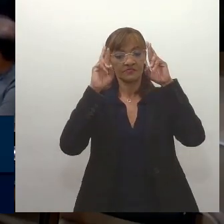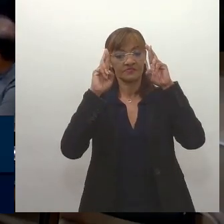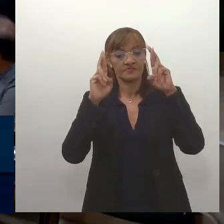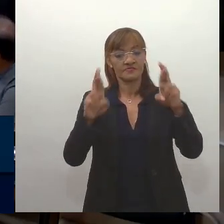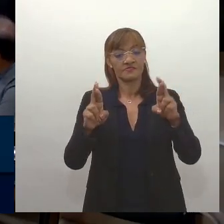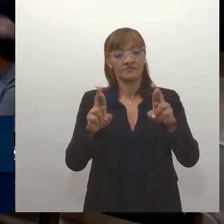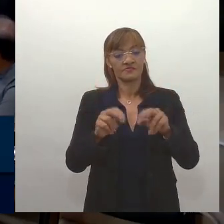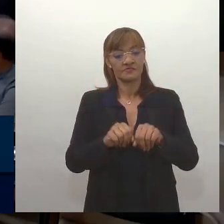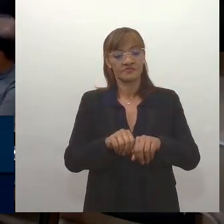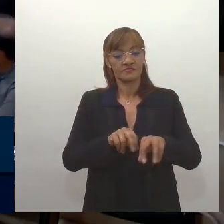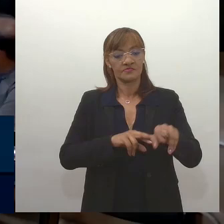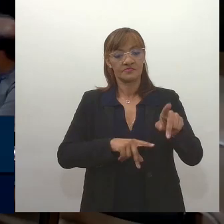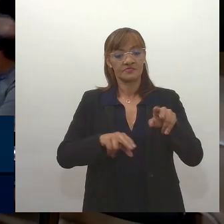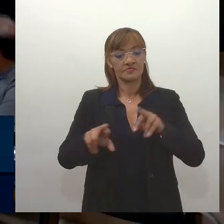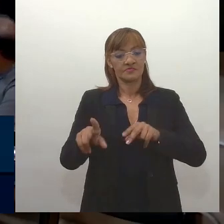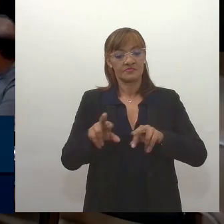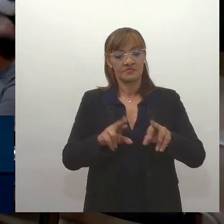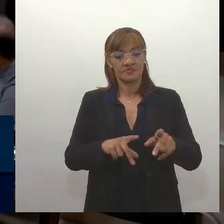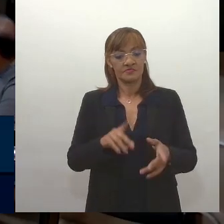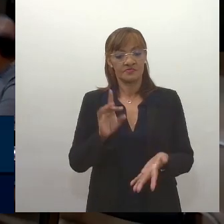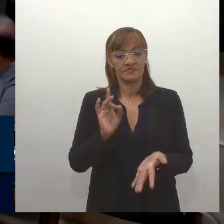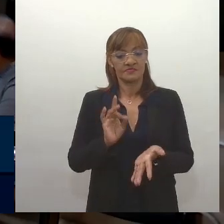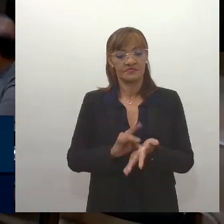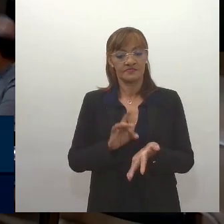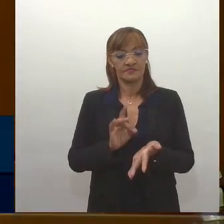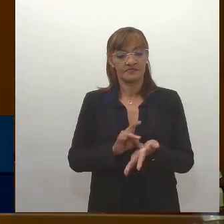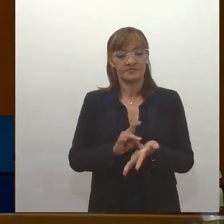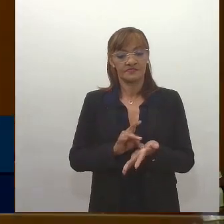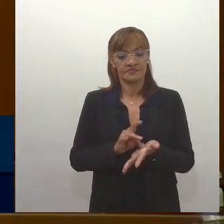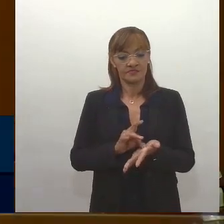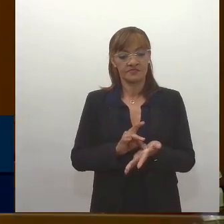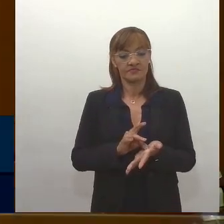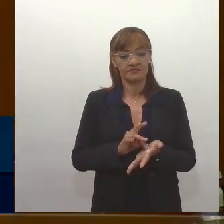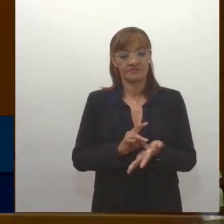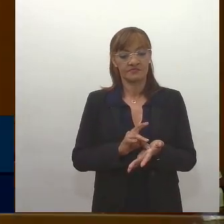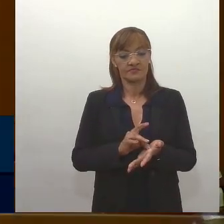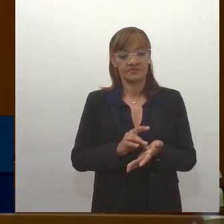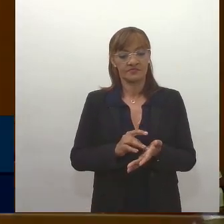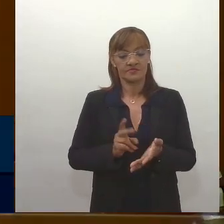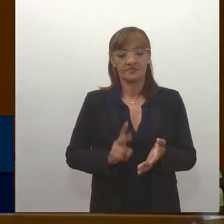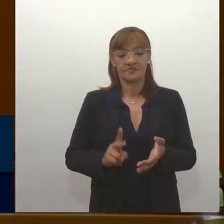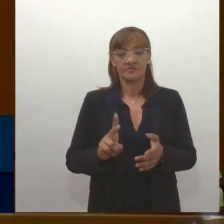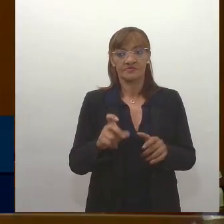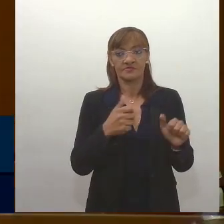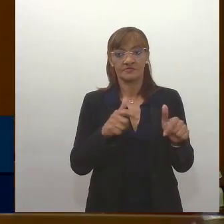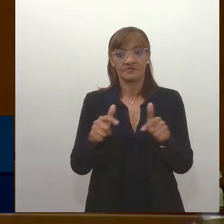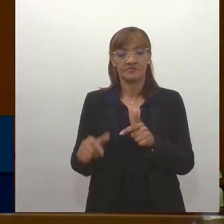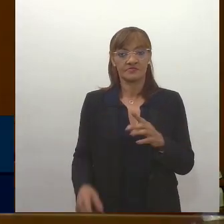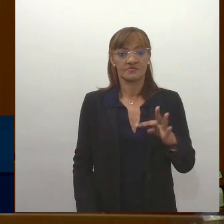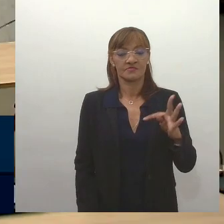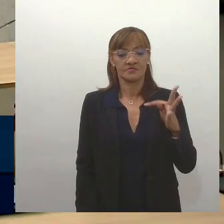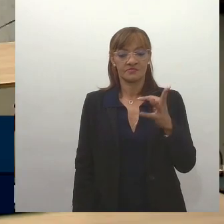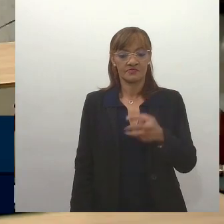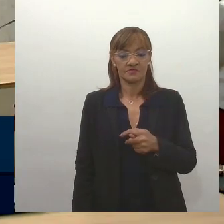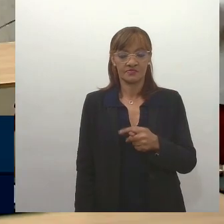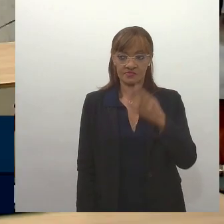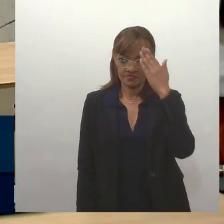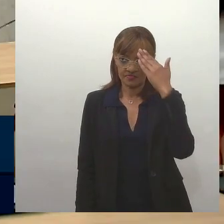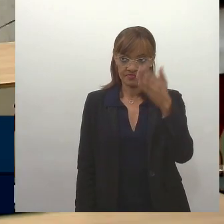seja realmente eh uma ação constante de todos lá no município de lagarto obrigado senhor